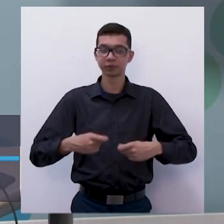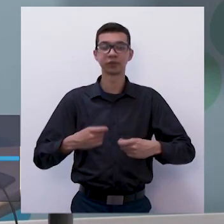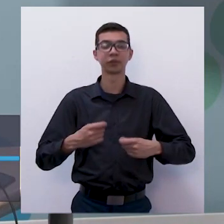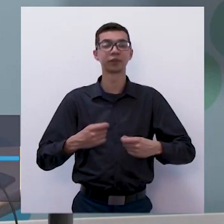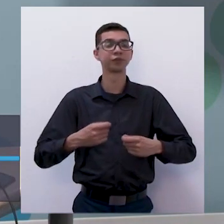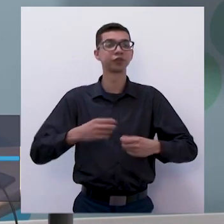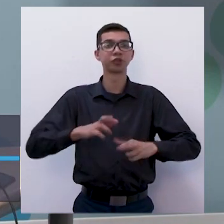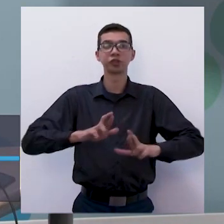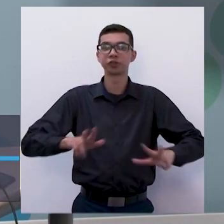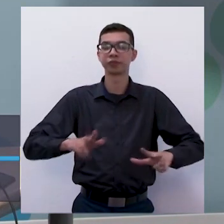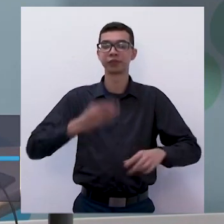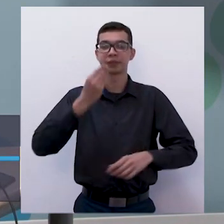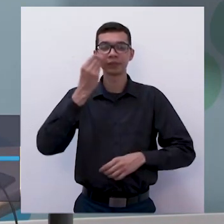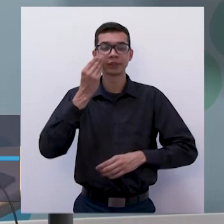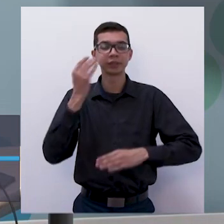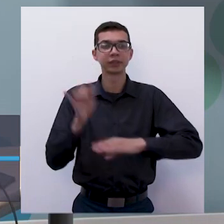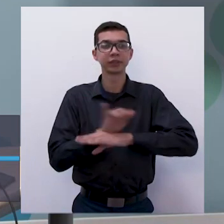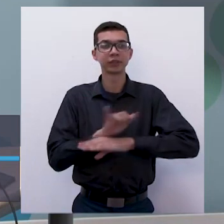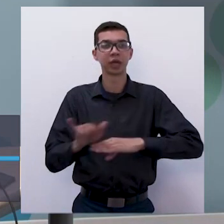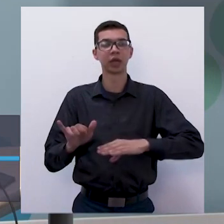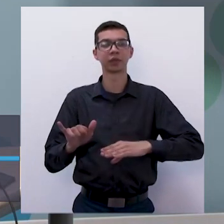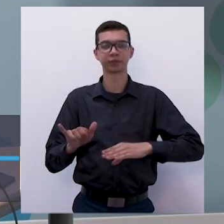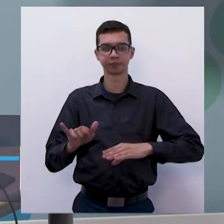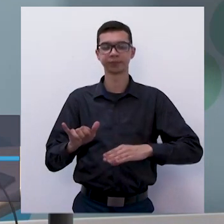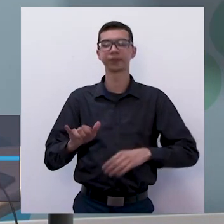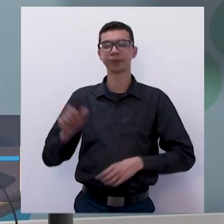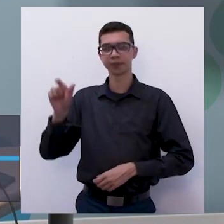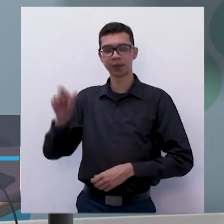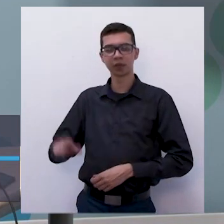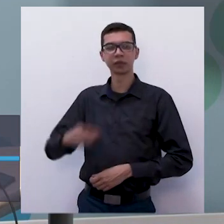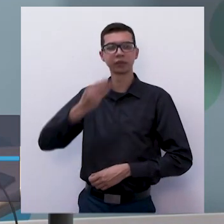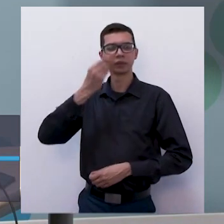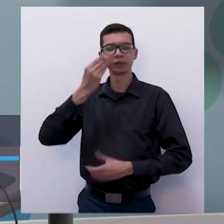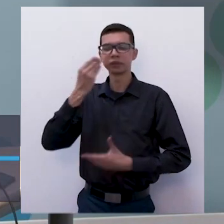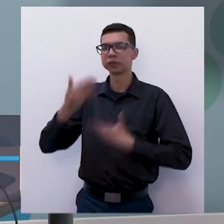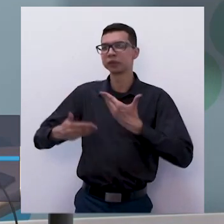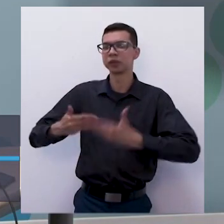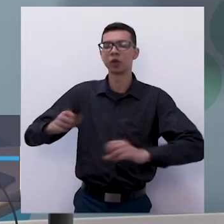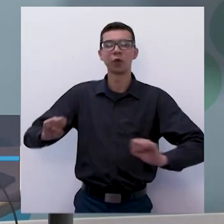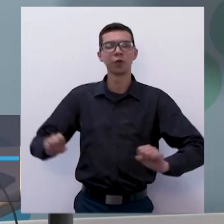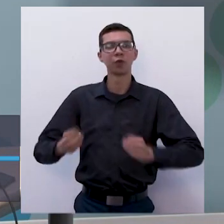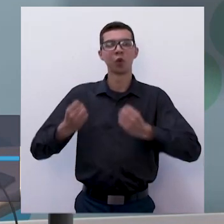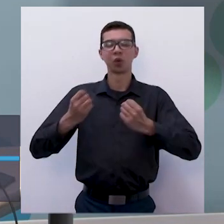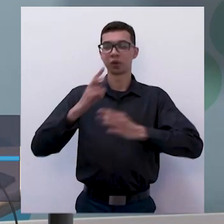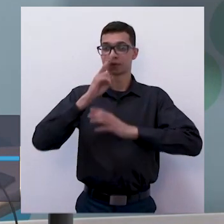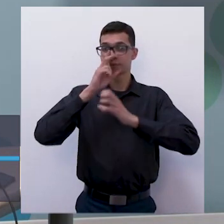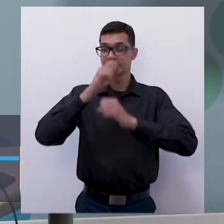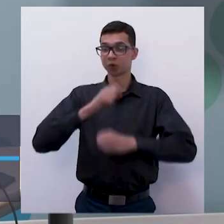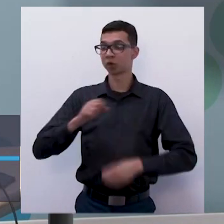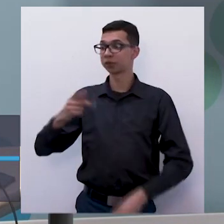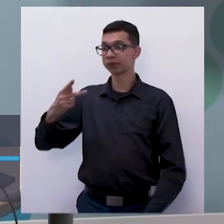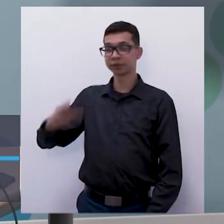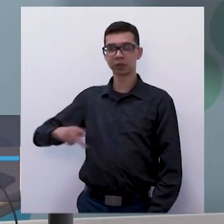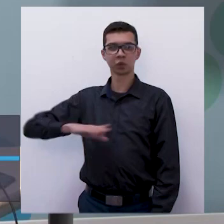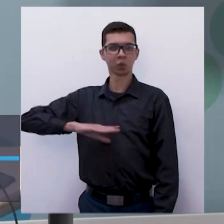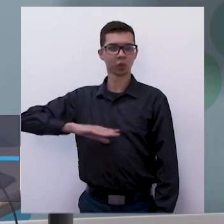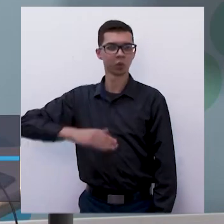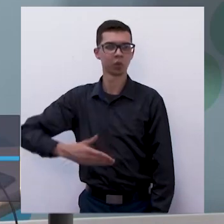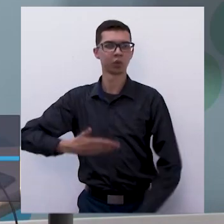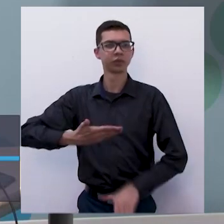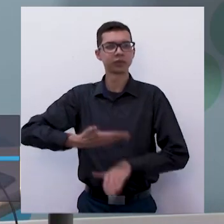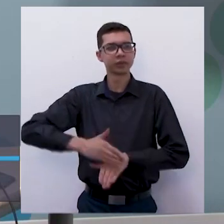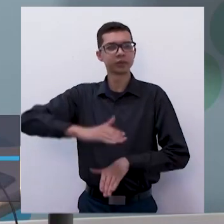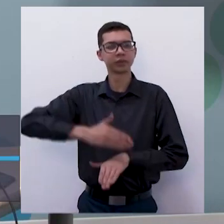se abrigar, ele vai se virar, que é para que ele vai ali fortalecendo a sua coragem, as suas habilidades